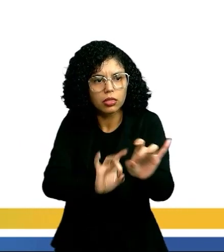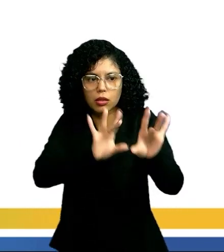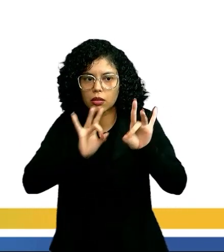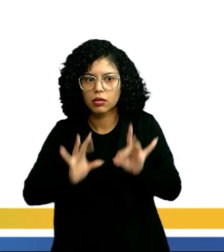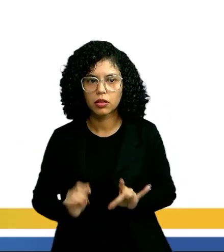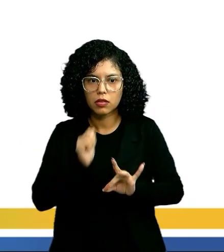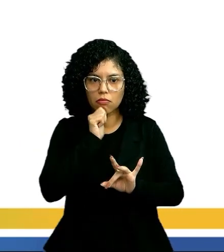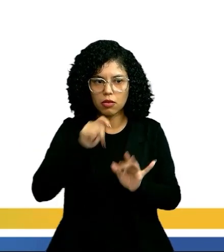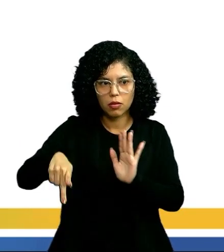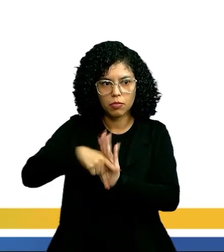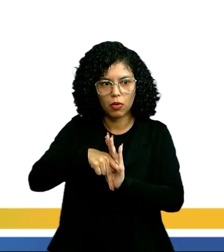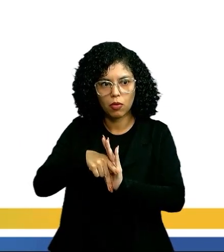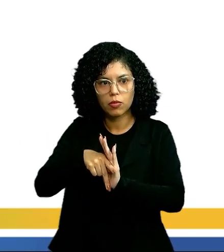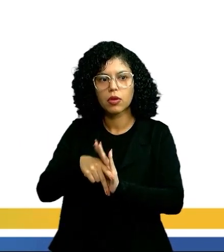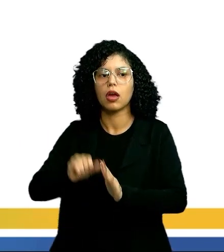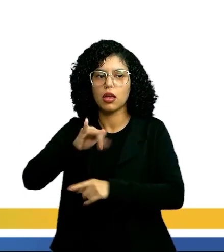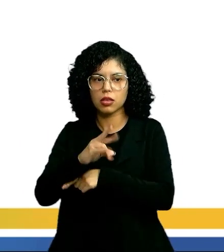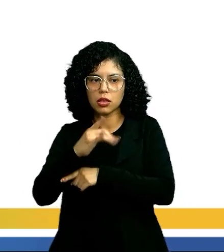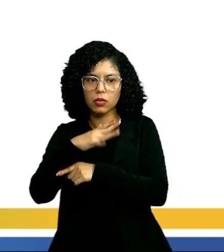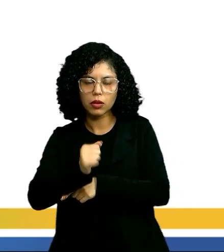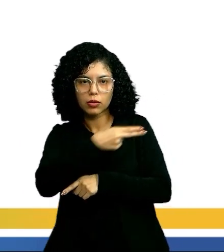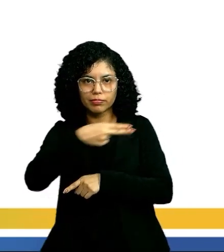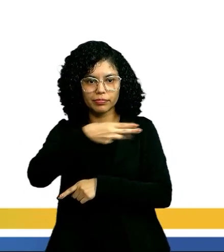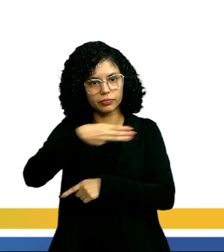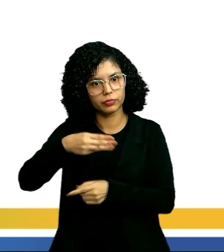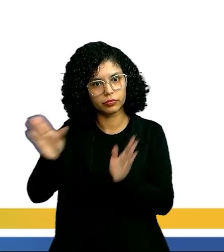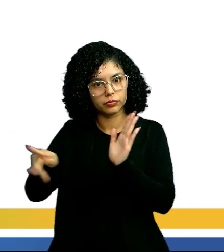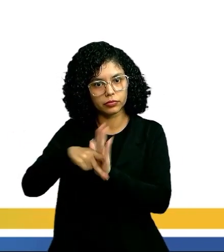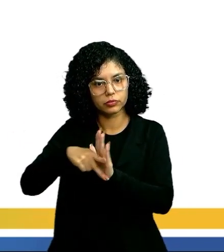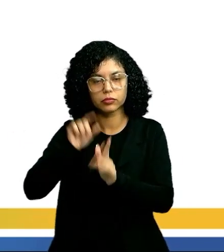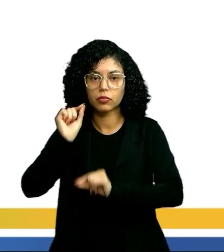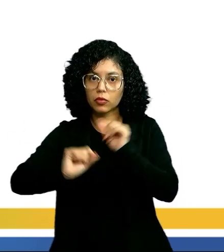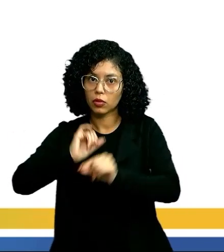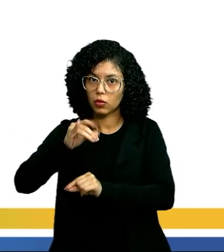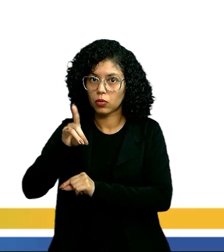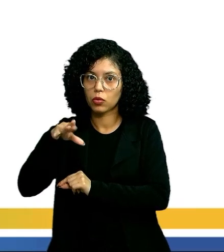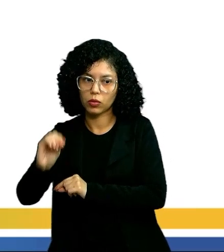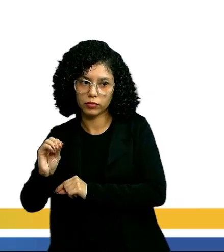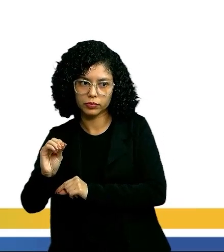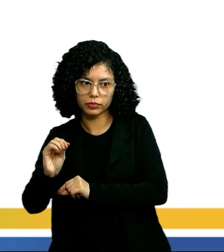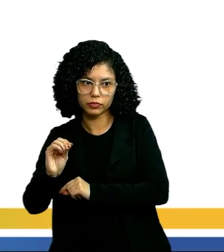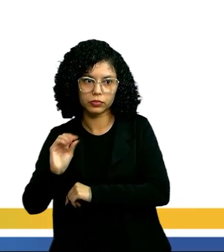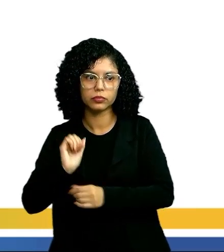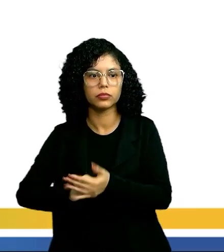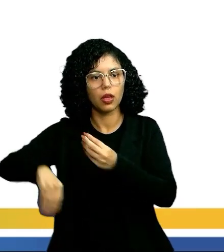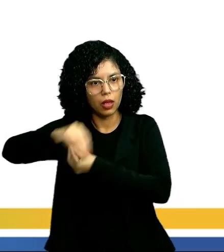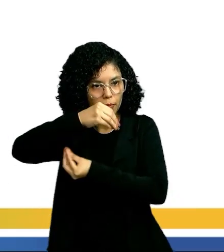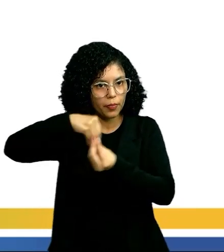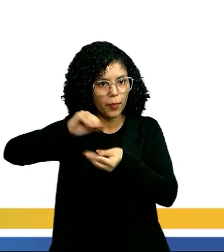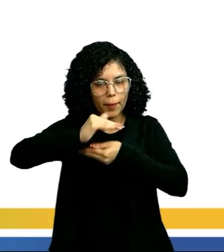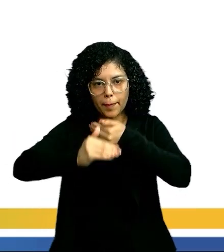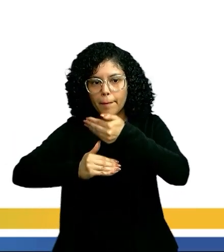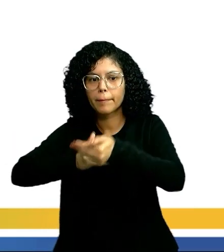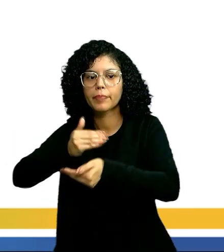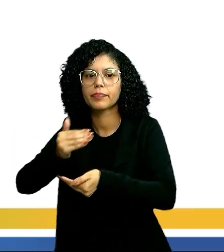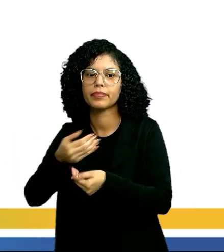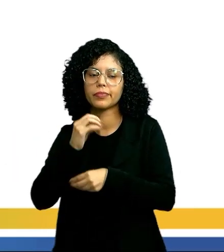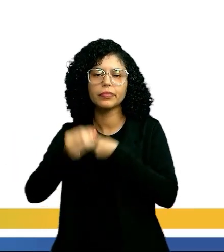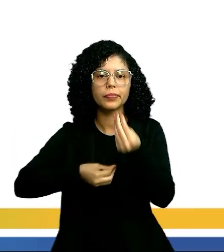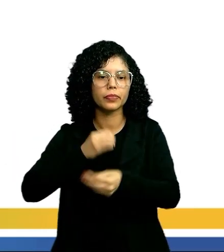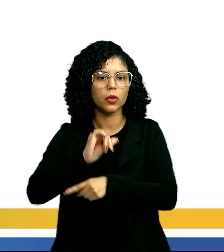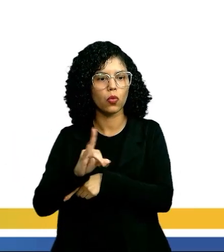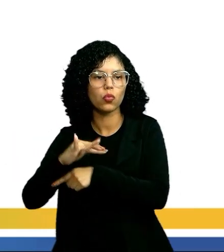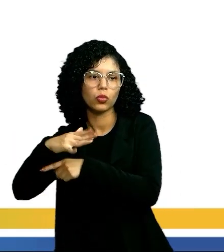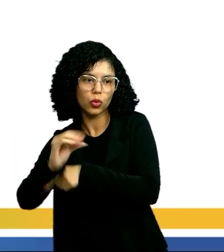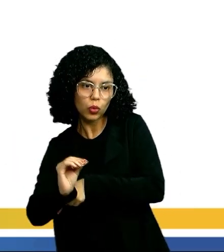a determinação do índice de insaturação é denominada de índice de iodo. A reação se processa da